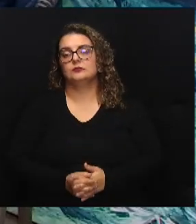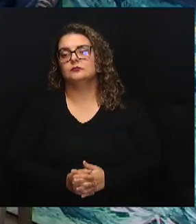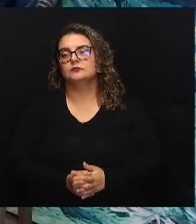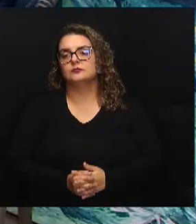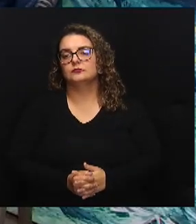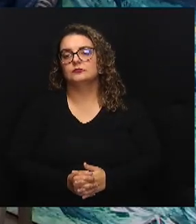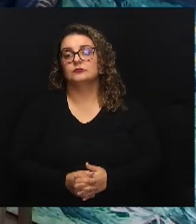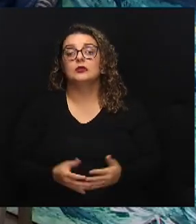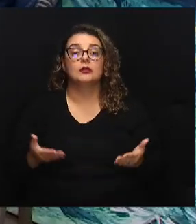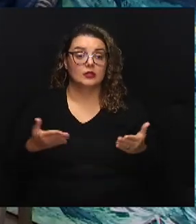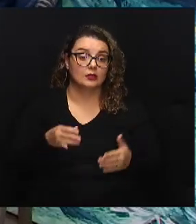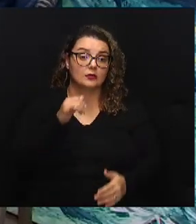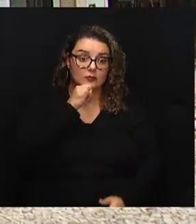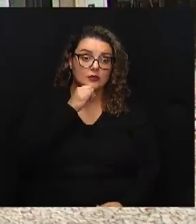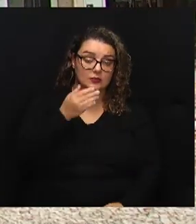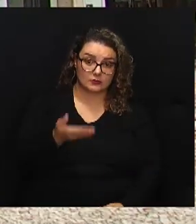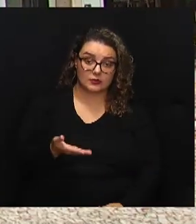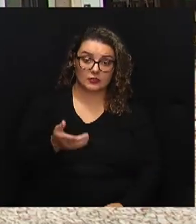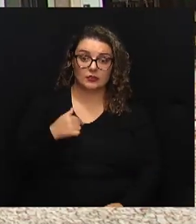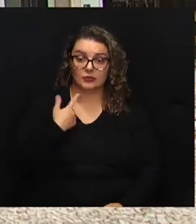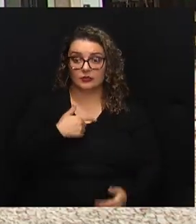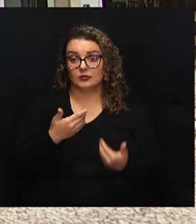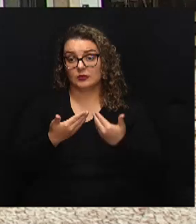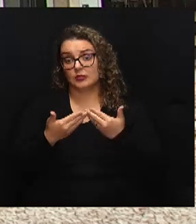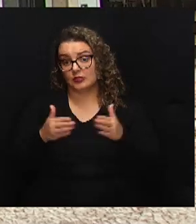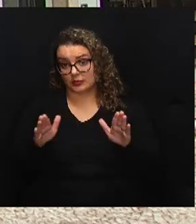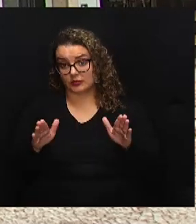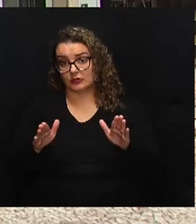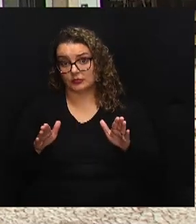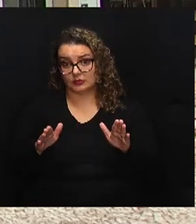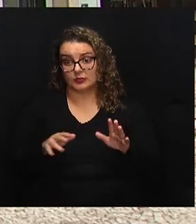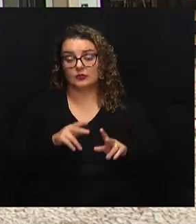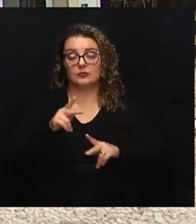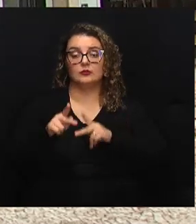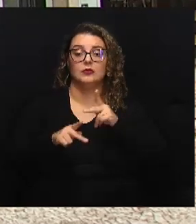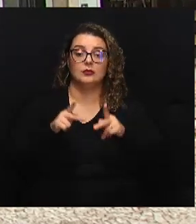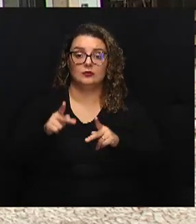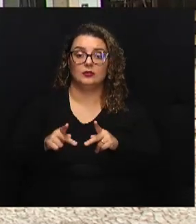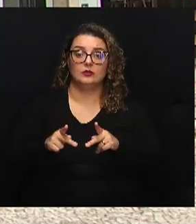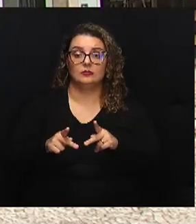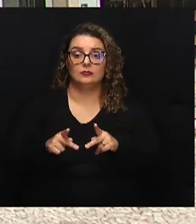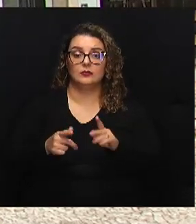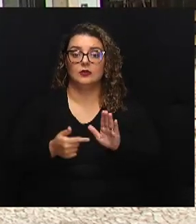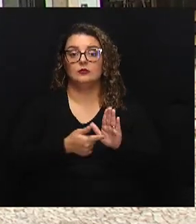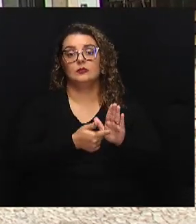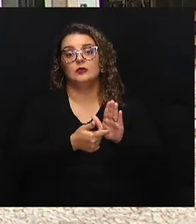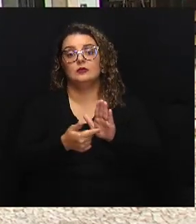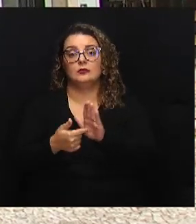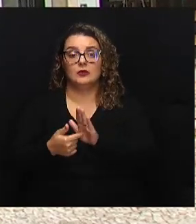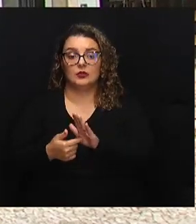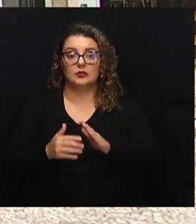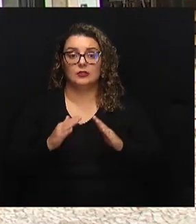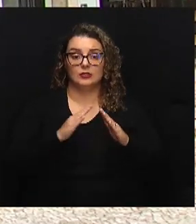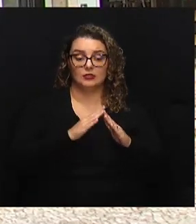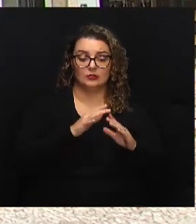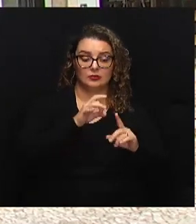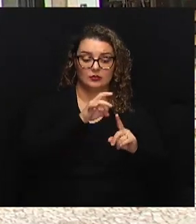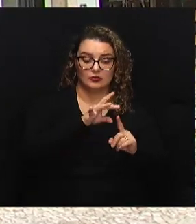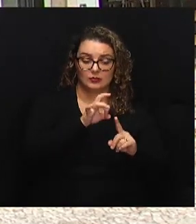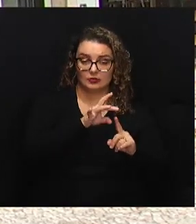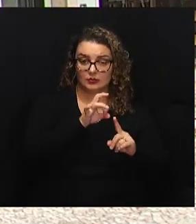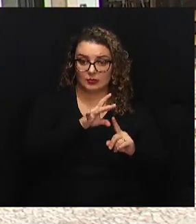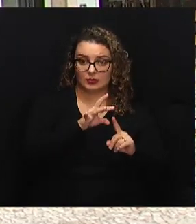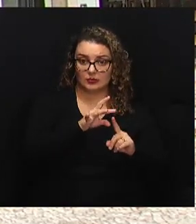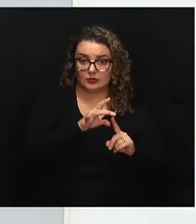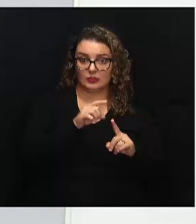E agora, por exemplo, nós estamos abrindo as portas para o público com uma exposição na Casa de Vidro,